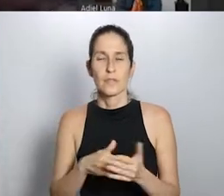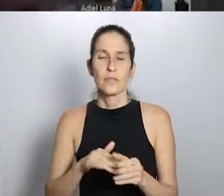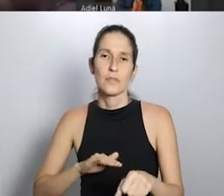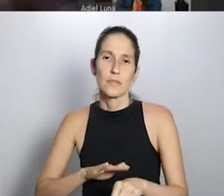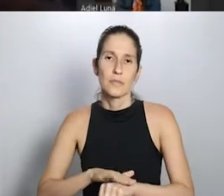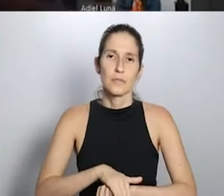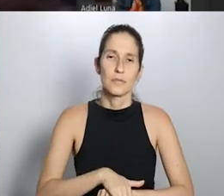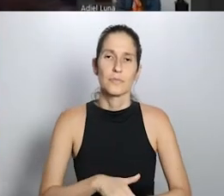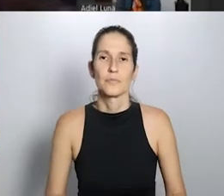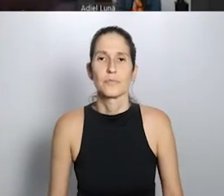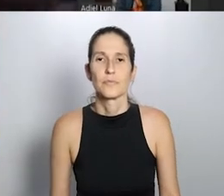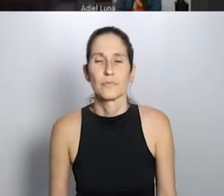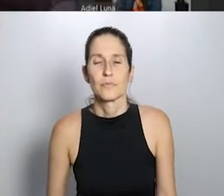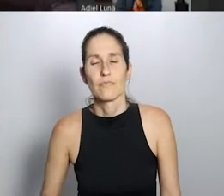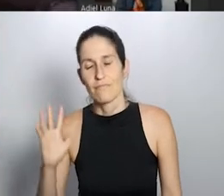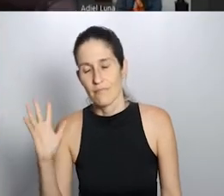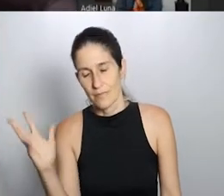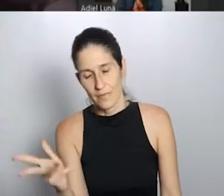Canta